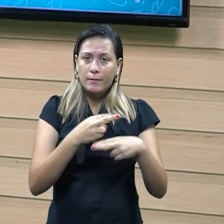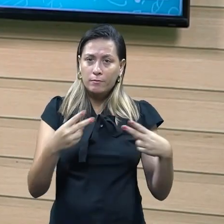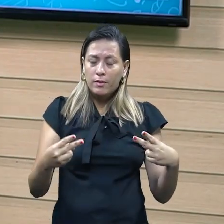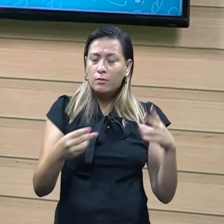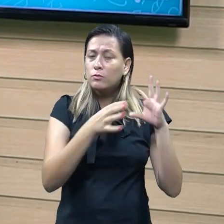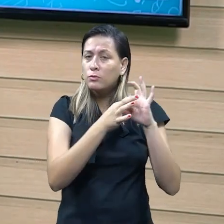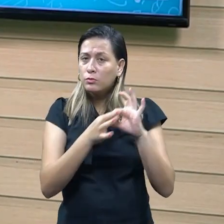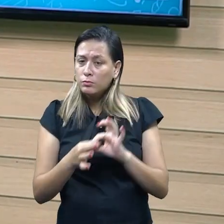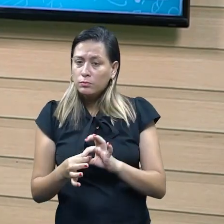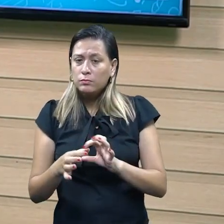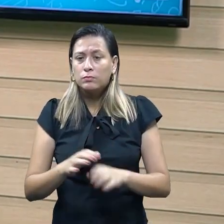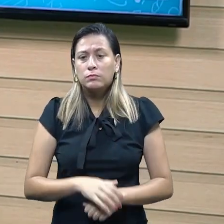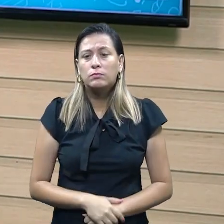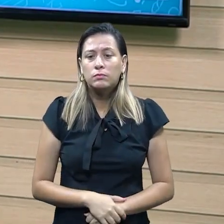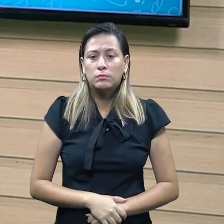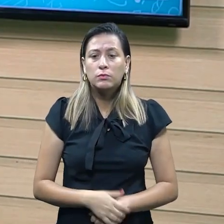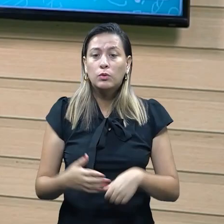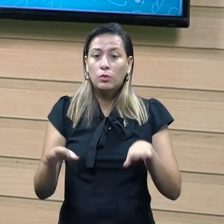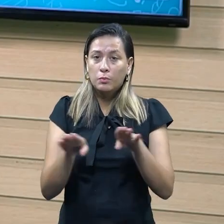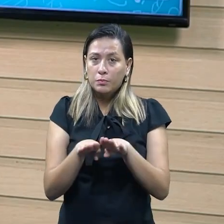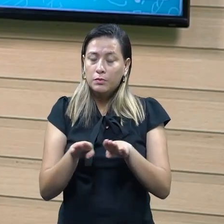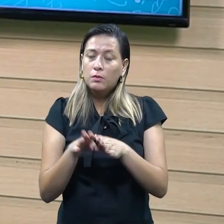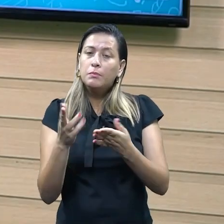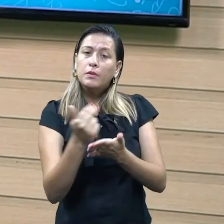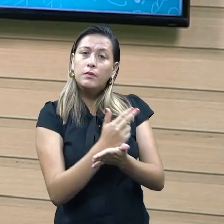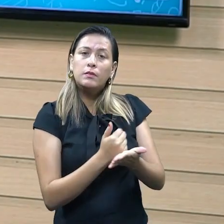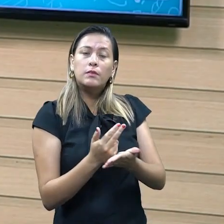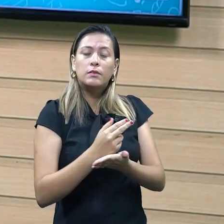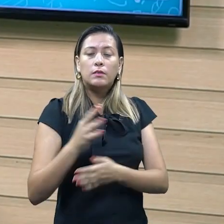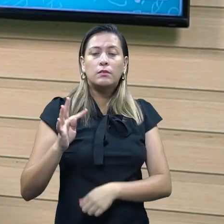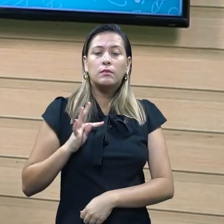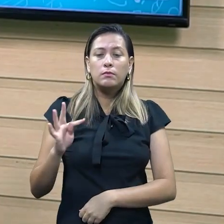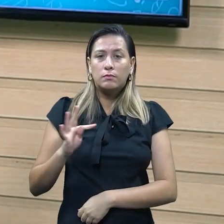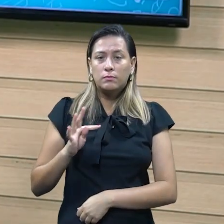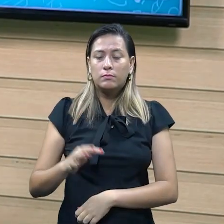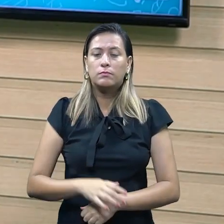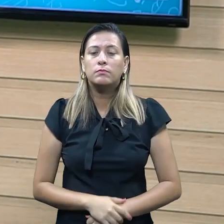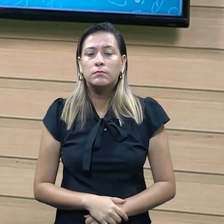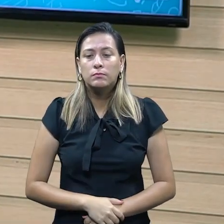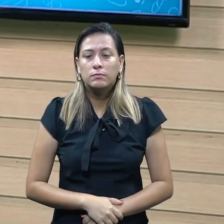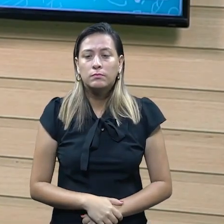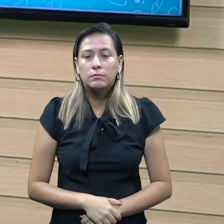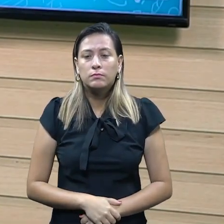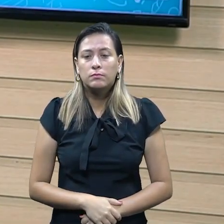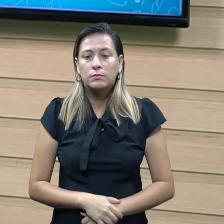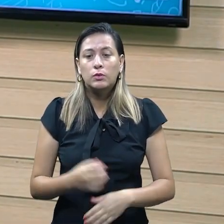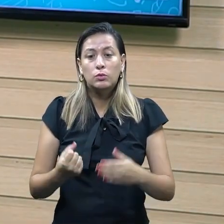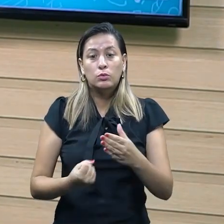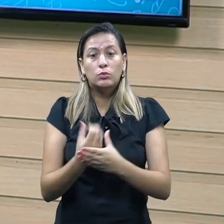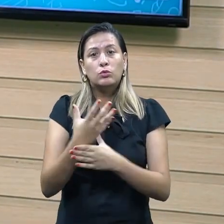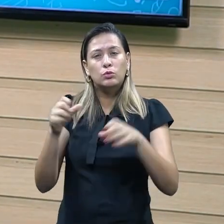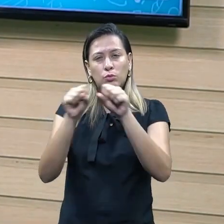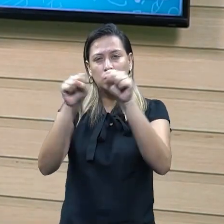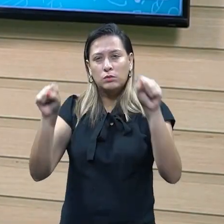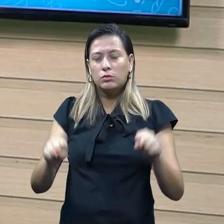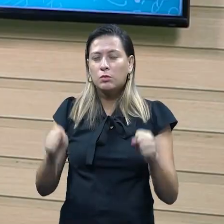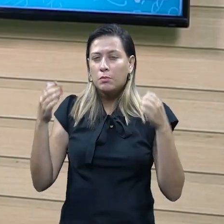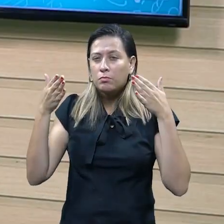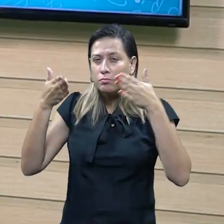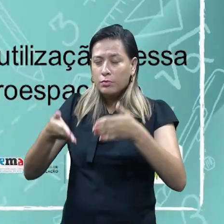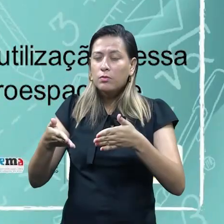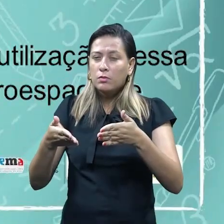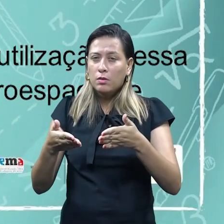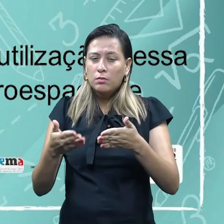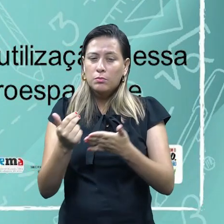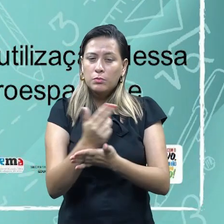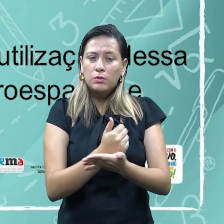áreas, inclusive do desenho técnico, foi aí que surgiram os primeiros sistemas voltados para o desenho, como o